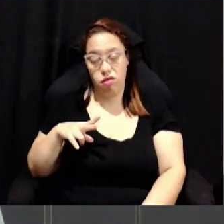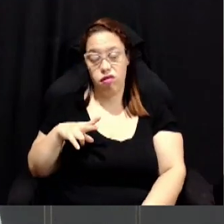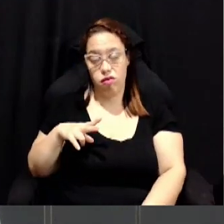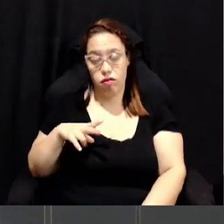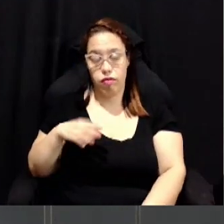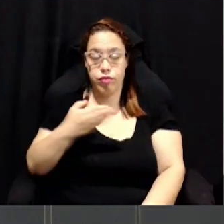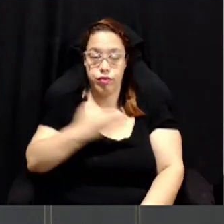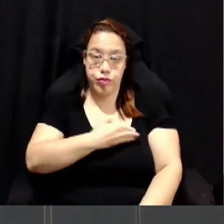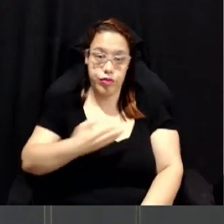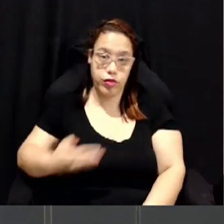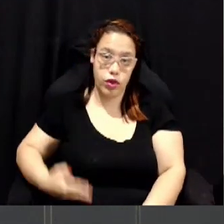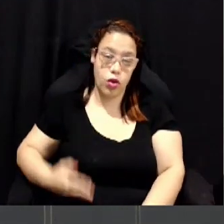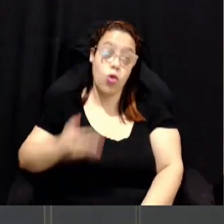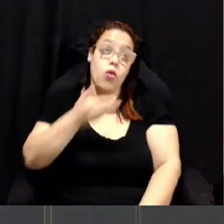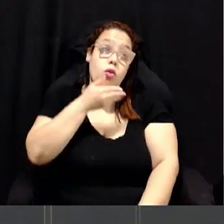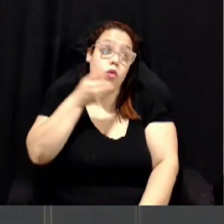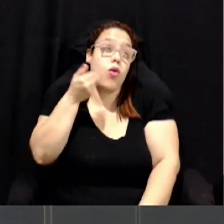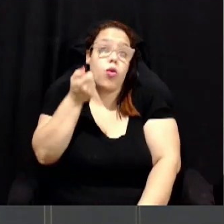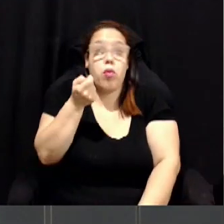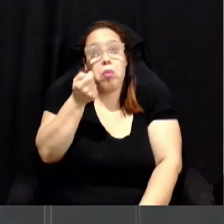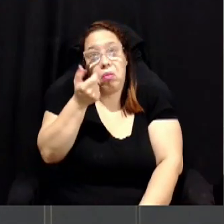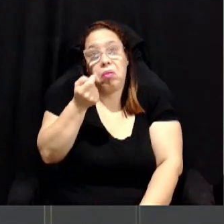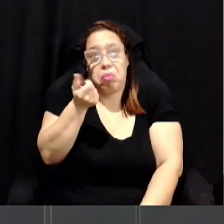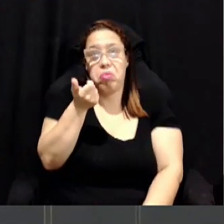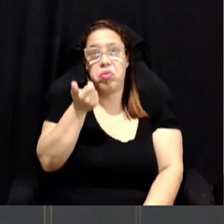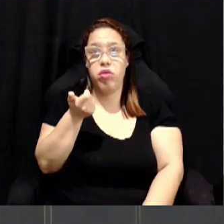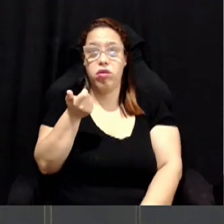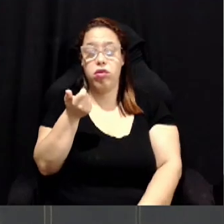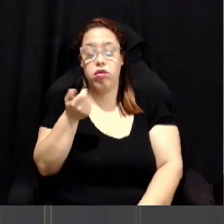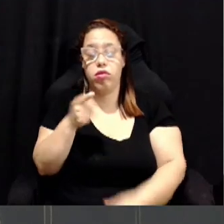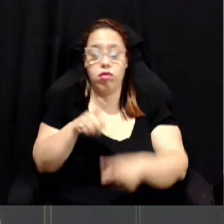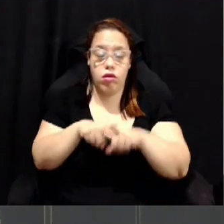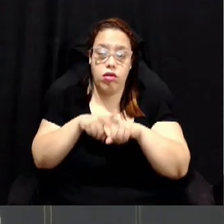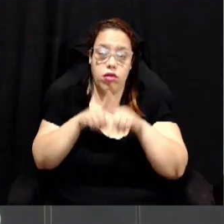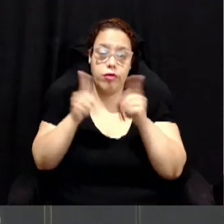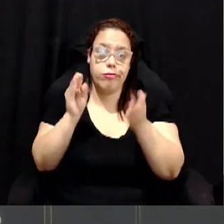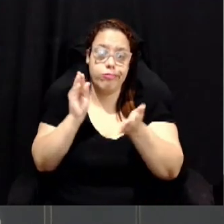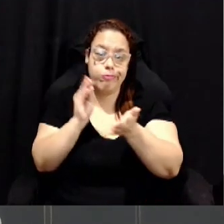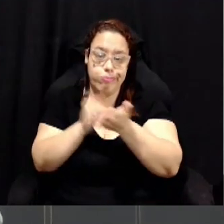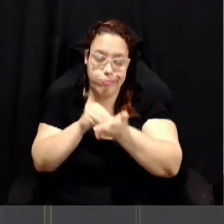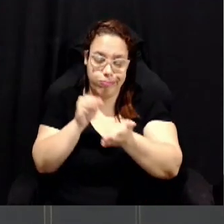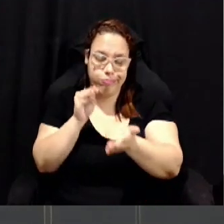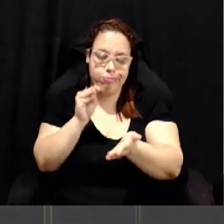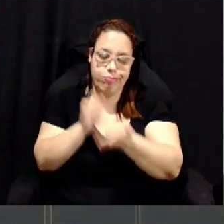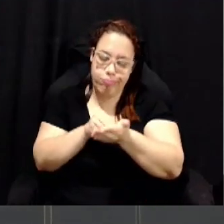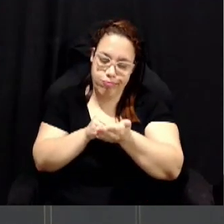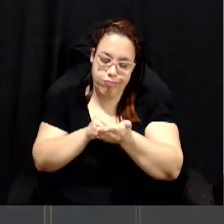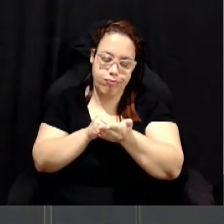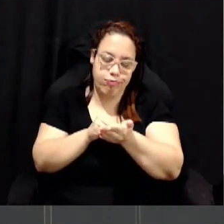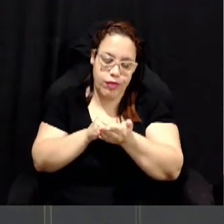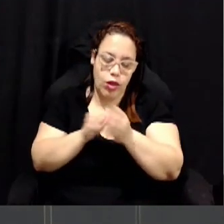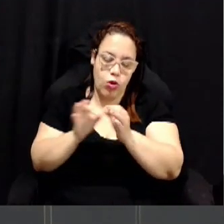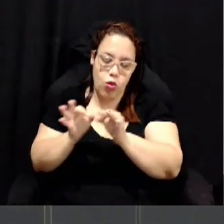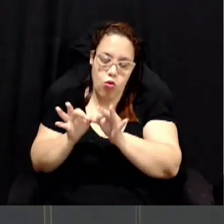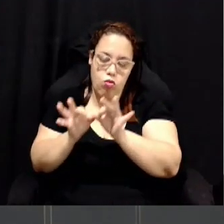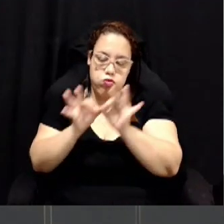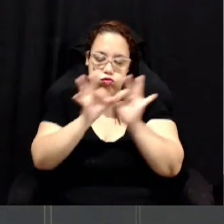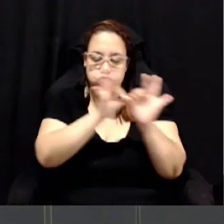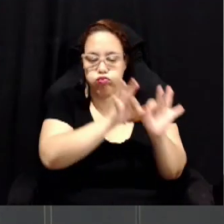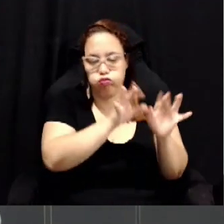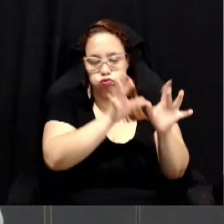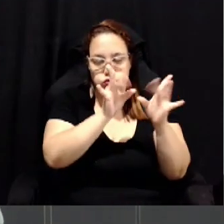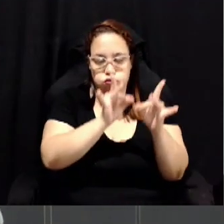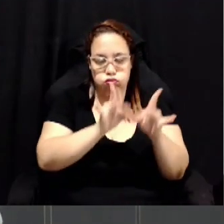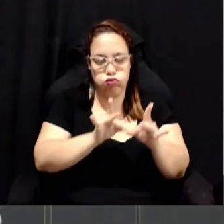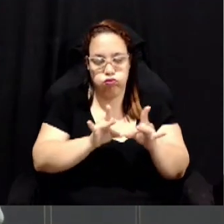foi um pouco melhor, mas a falta desse acompanhante especializado, gente,